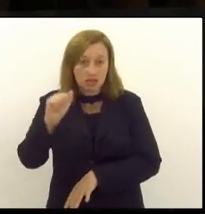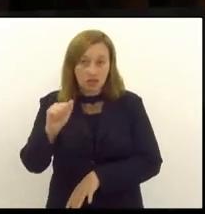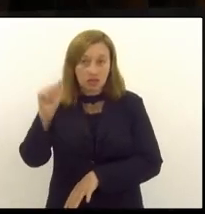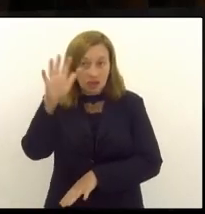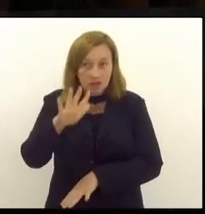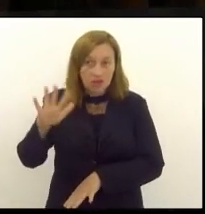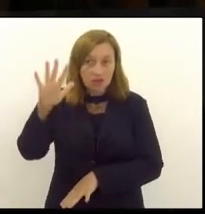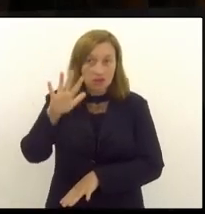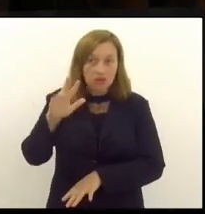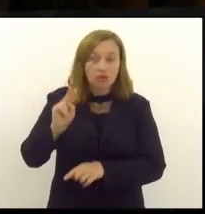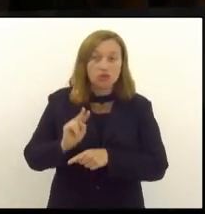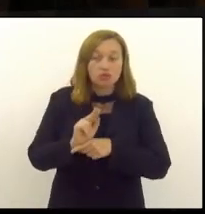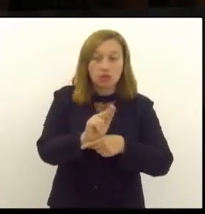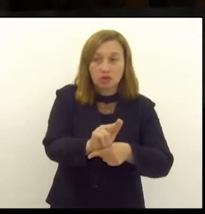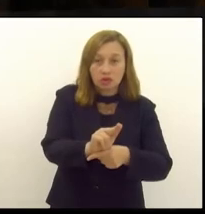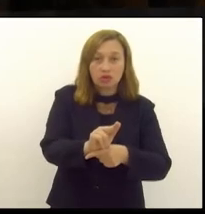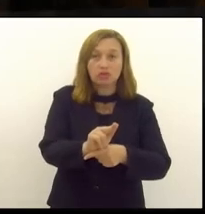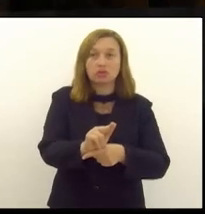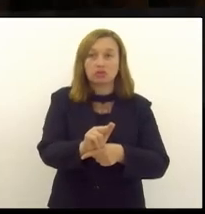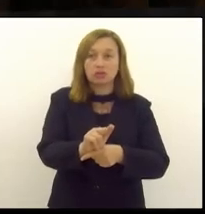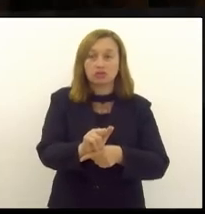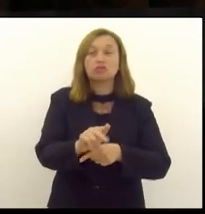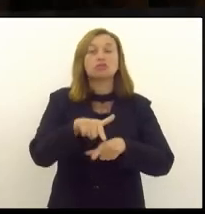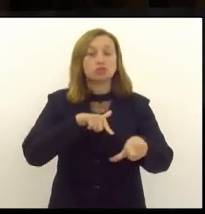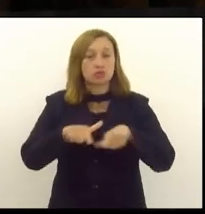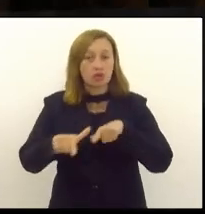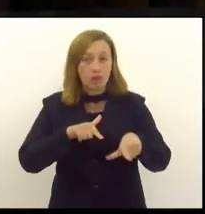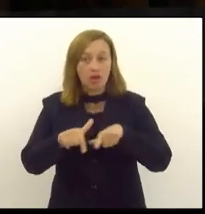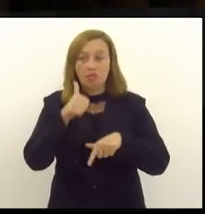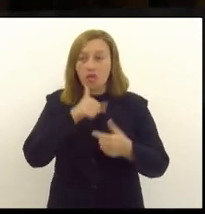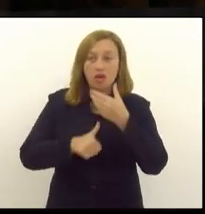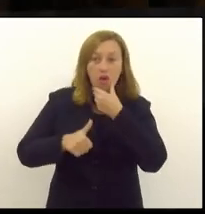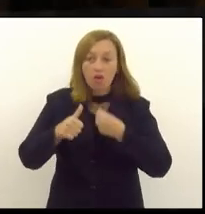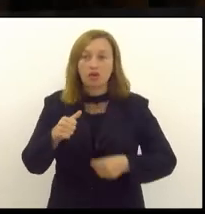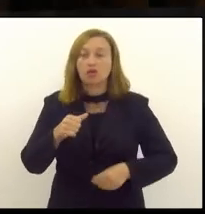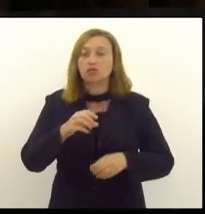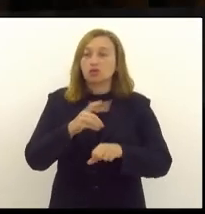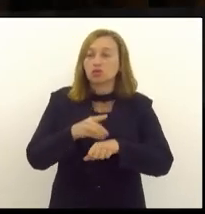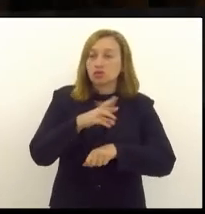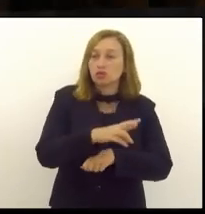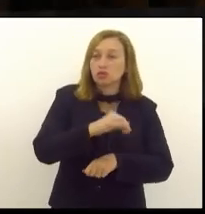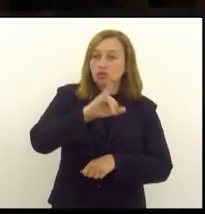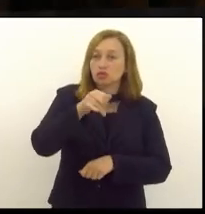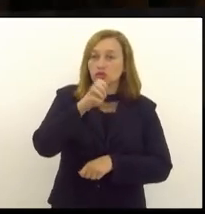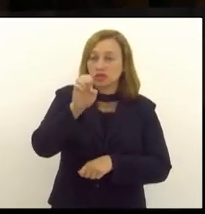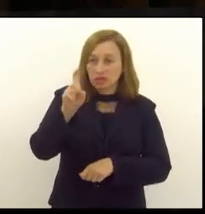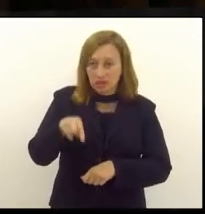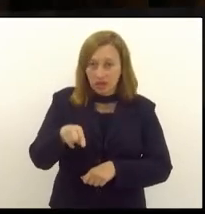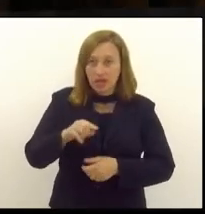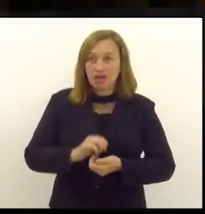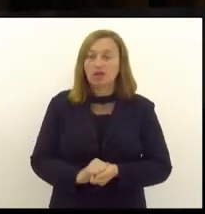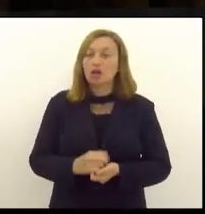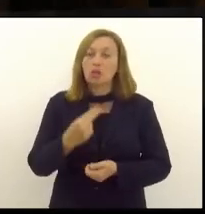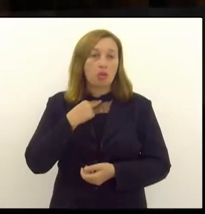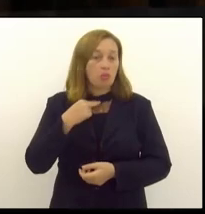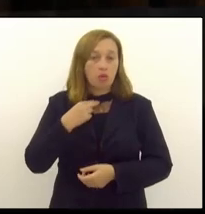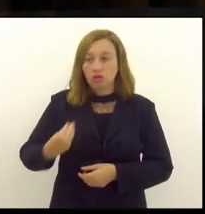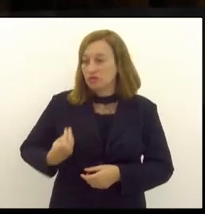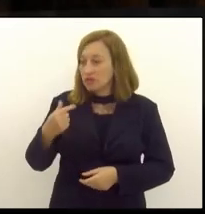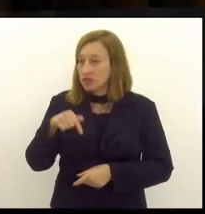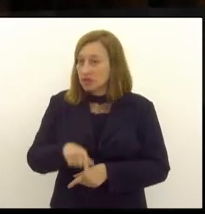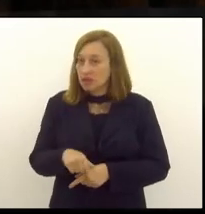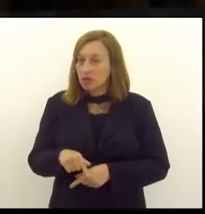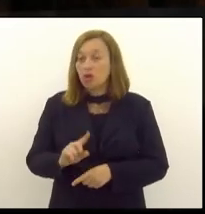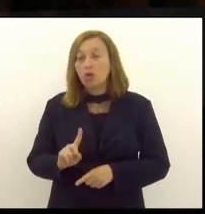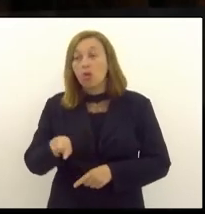Nacional dos Procuradores e das Procuradoras do Trabalho, Dr. José Antônio Vieira de Freitas, nessa solenidade. Ele não pôde estar presente em